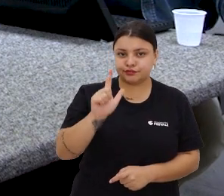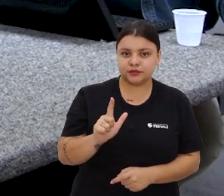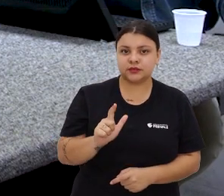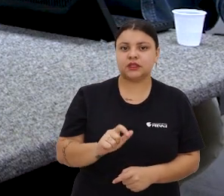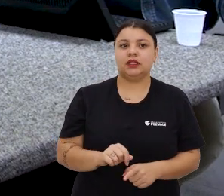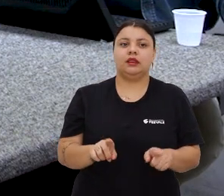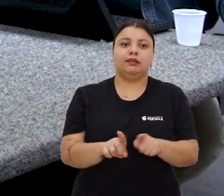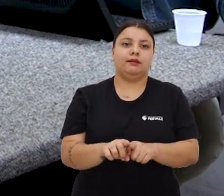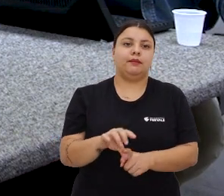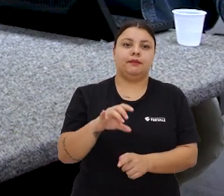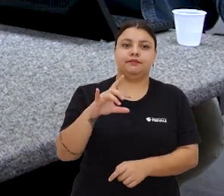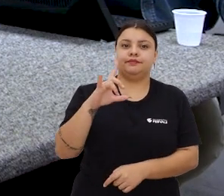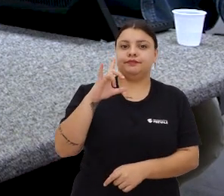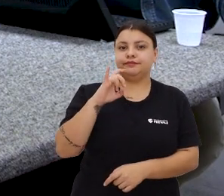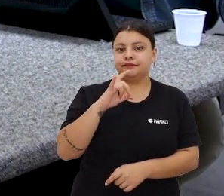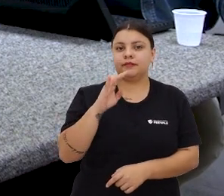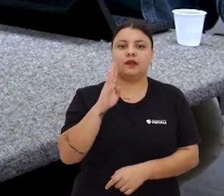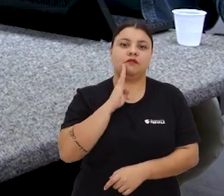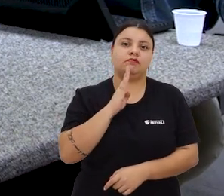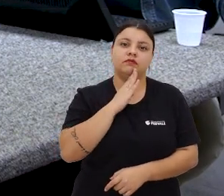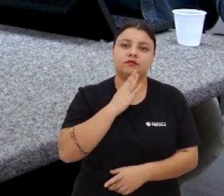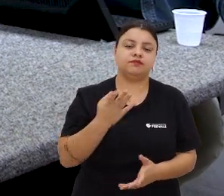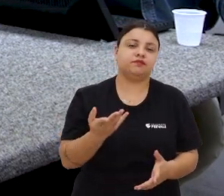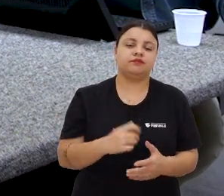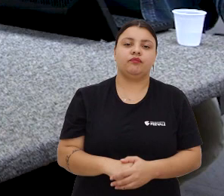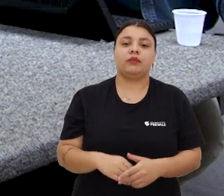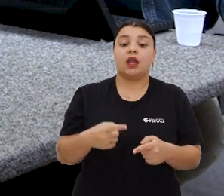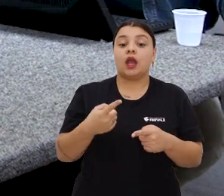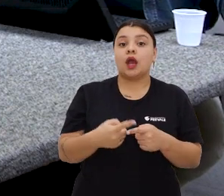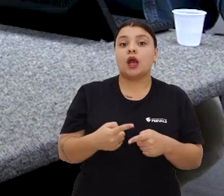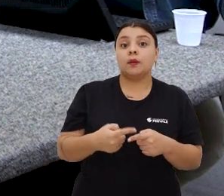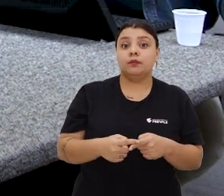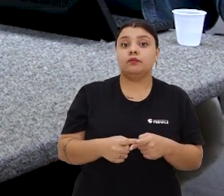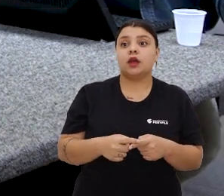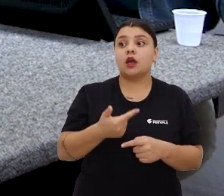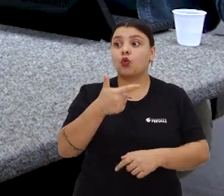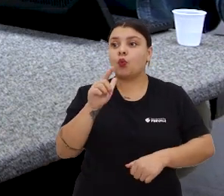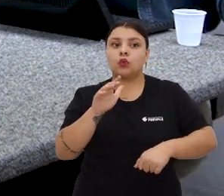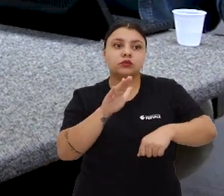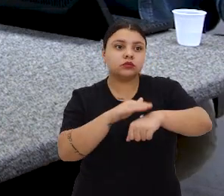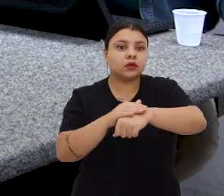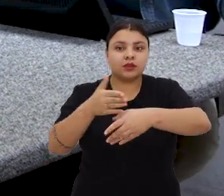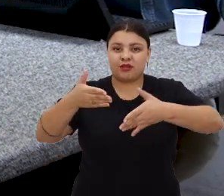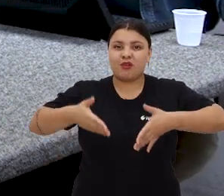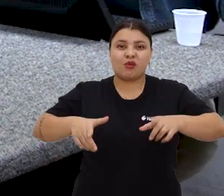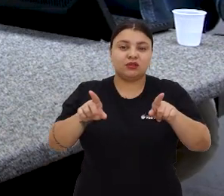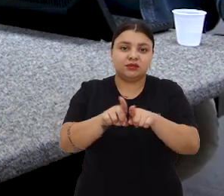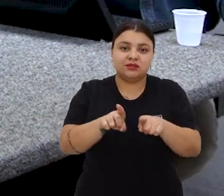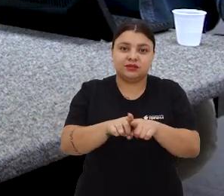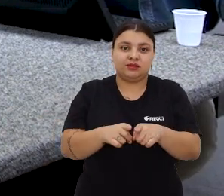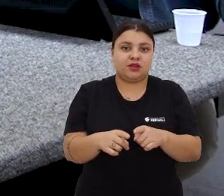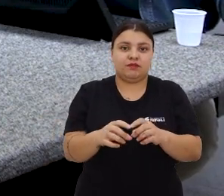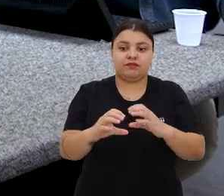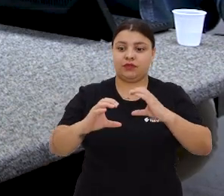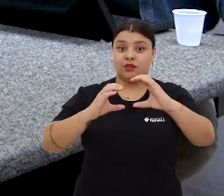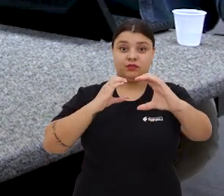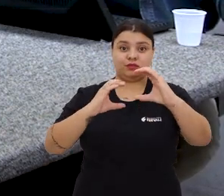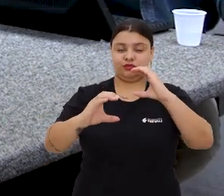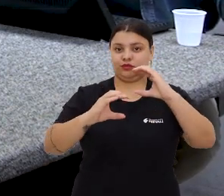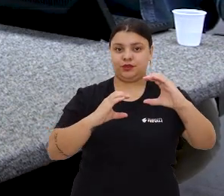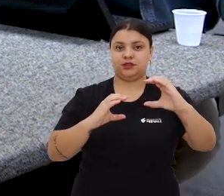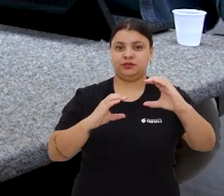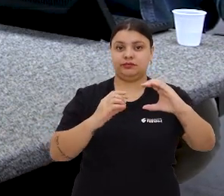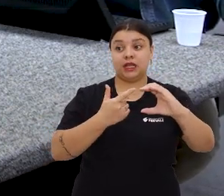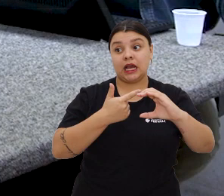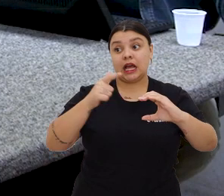Facebook, como em Instagram, porque era uma outra maneira, e hoje é uma maneira de comunicação além